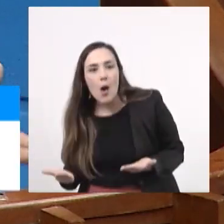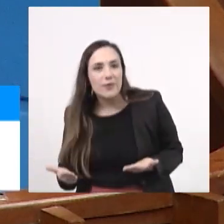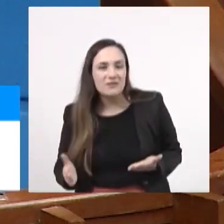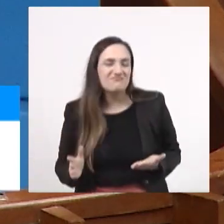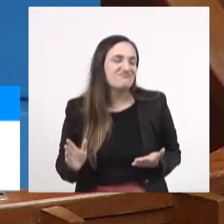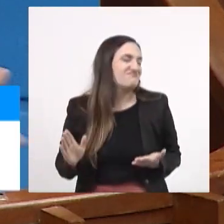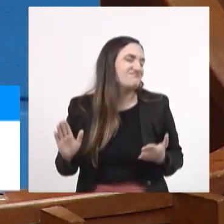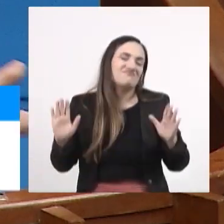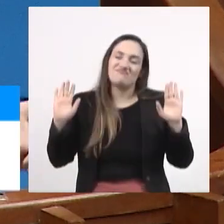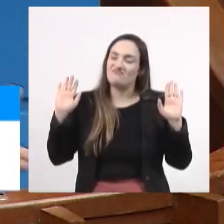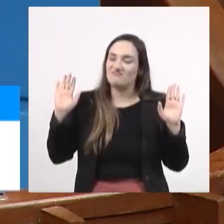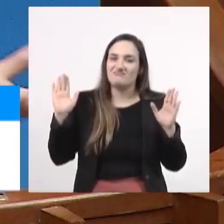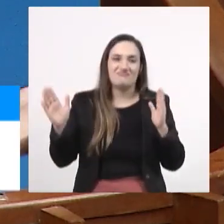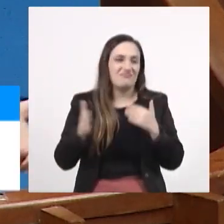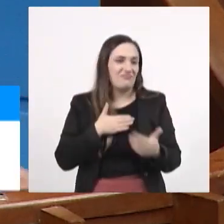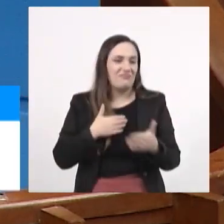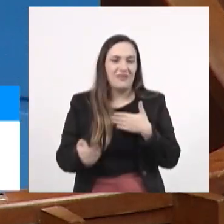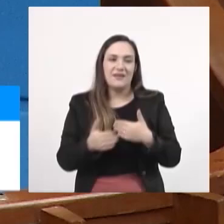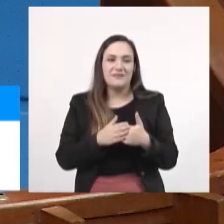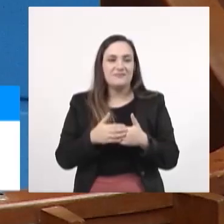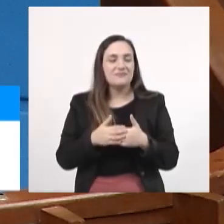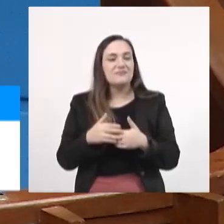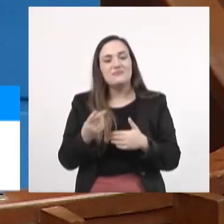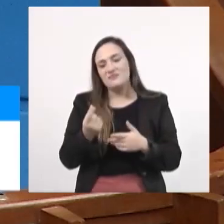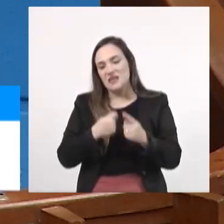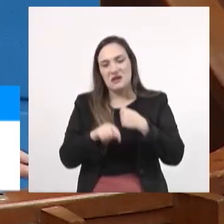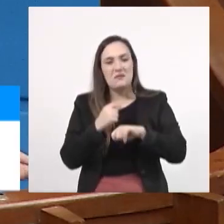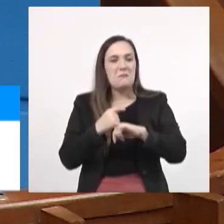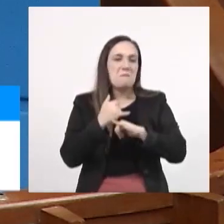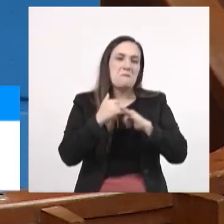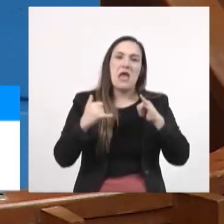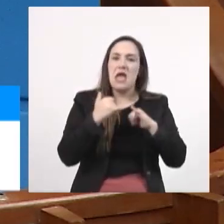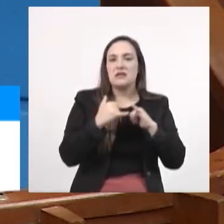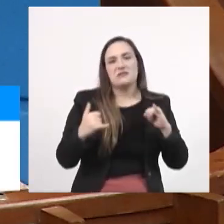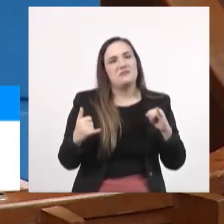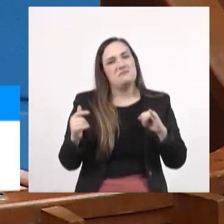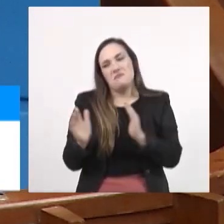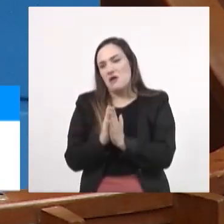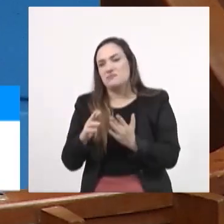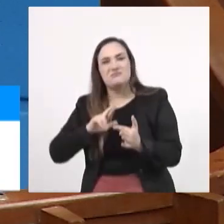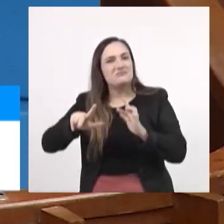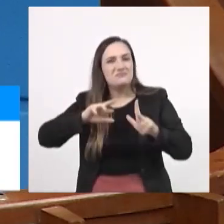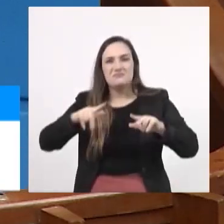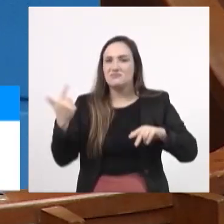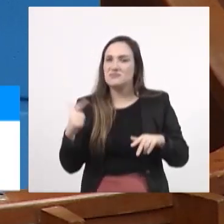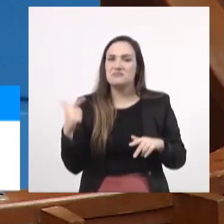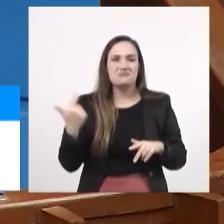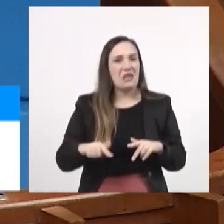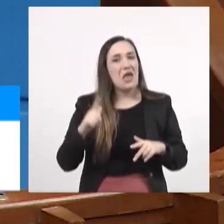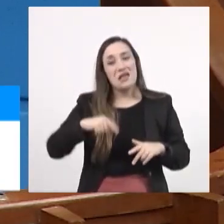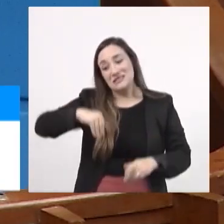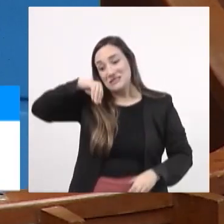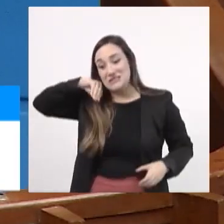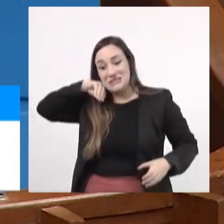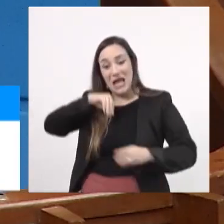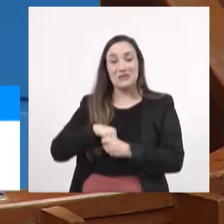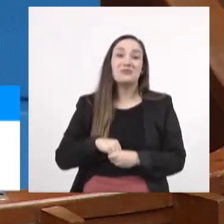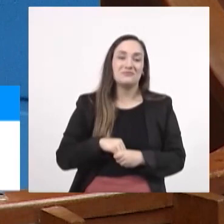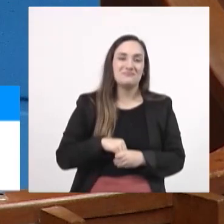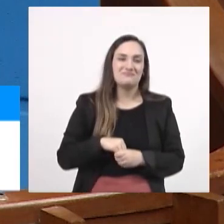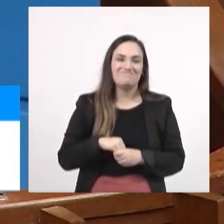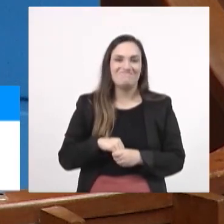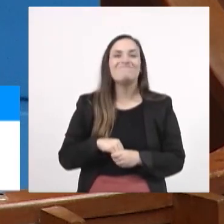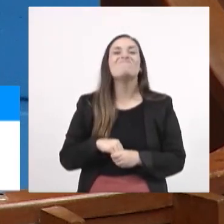pessoas medianas do ponto de vista econômico, cultural e pobres, enfim. É um assunto que está,